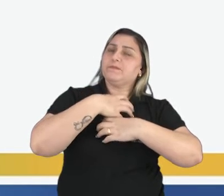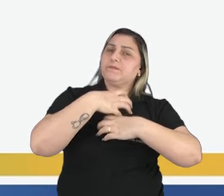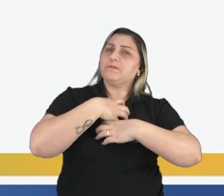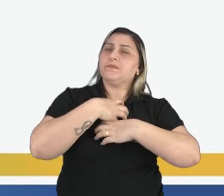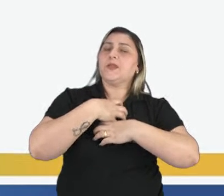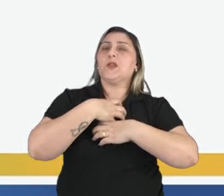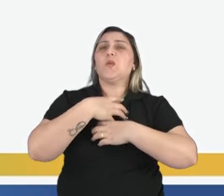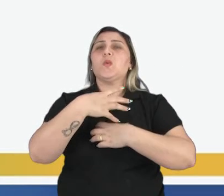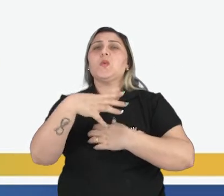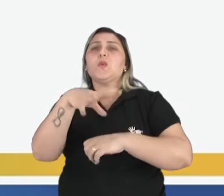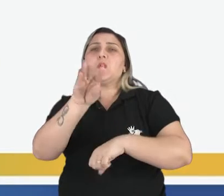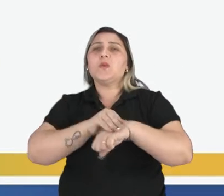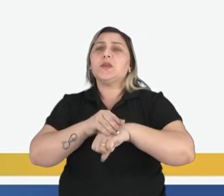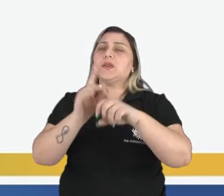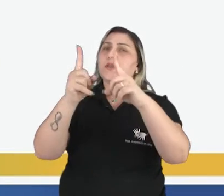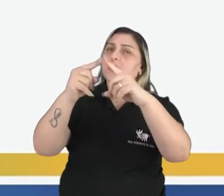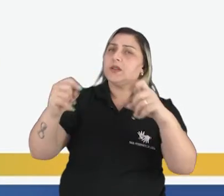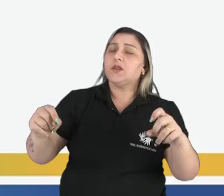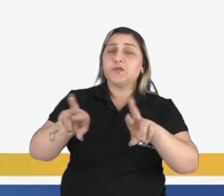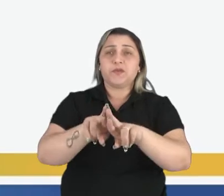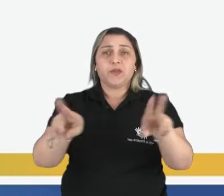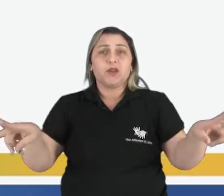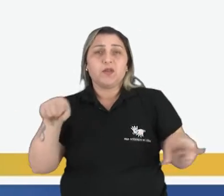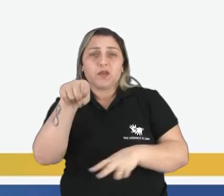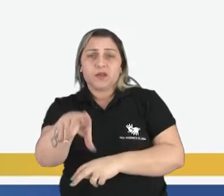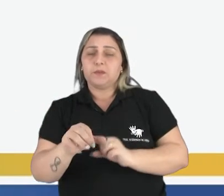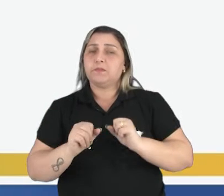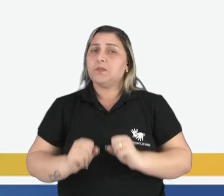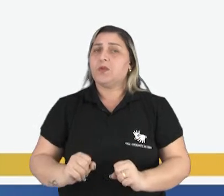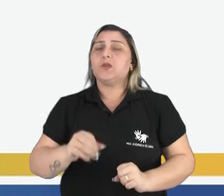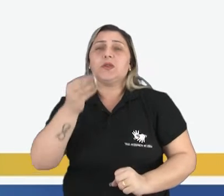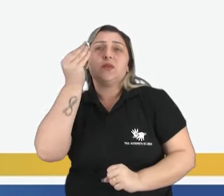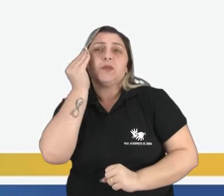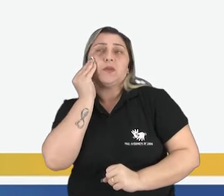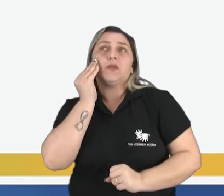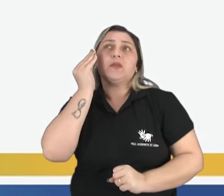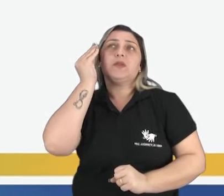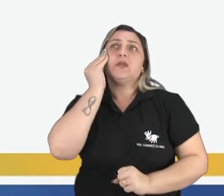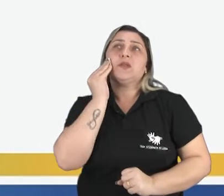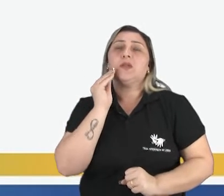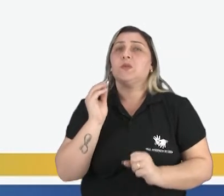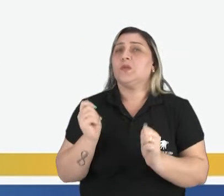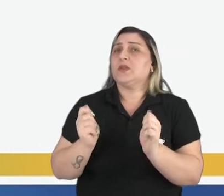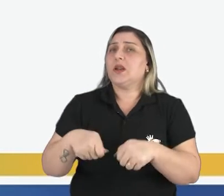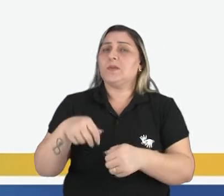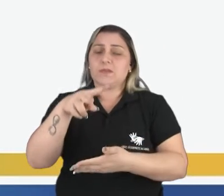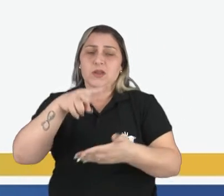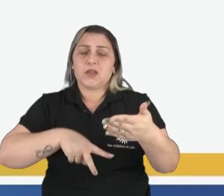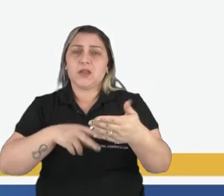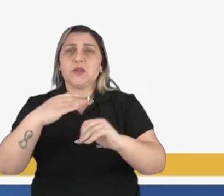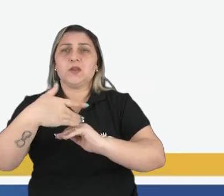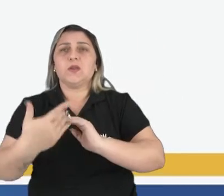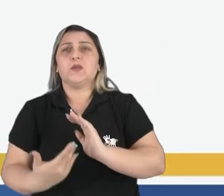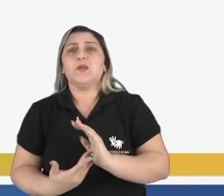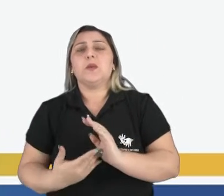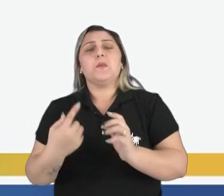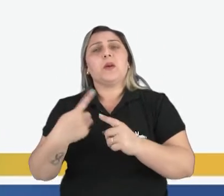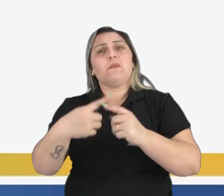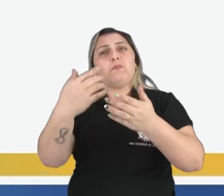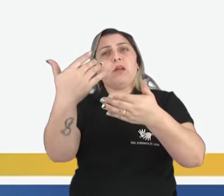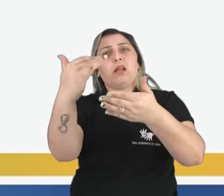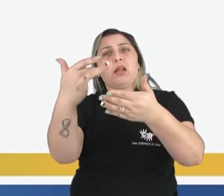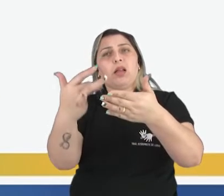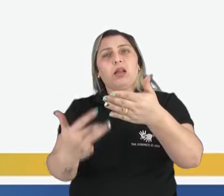se distingue do conhecimento científico. Você pode estar plintando, não vai dar para a gente ler tudo, né, porque é